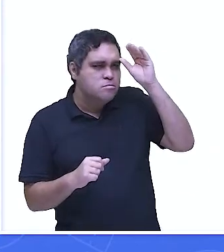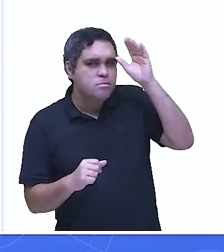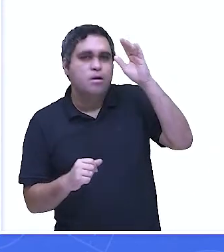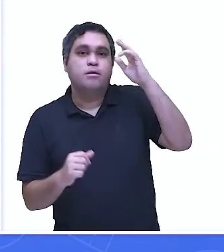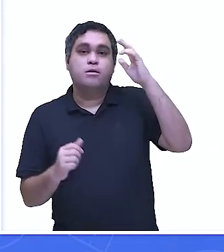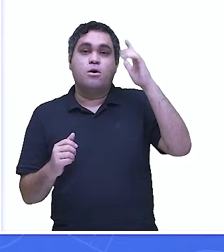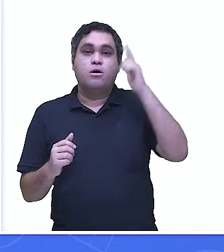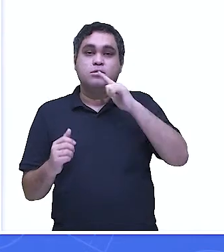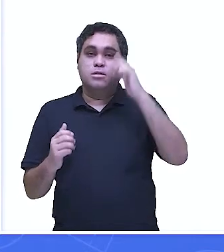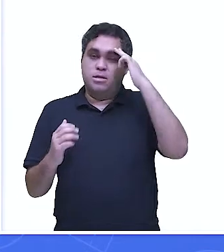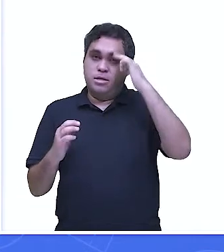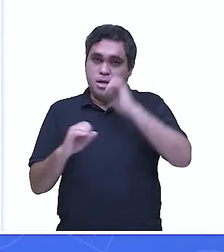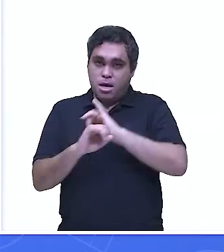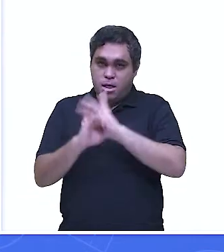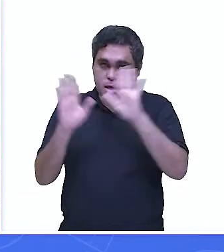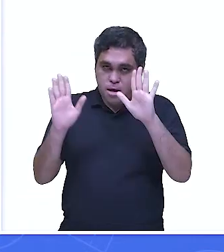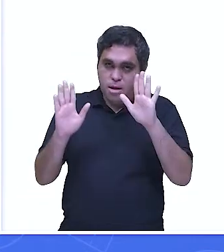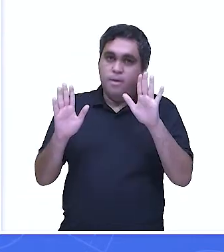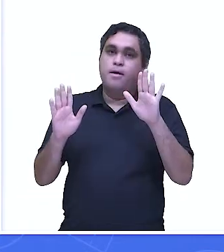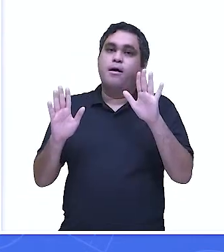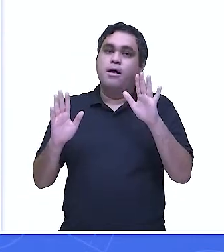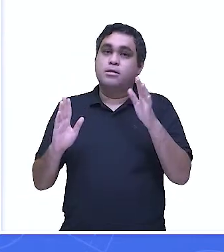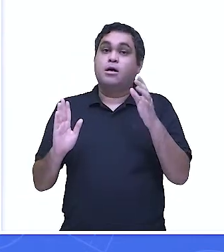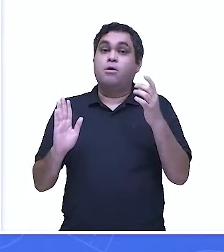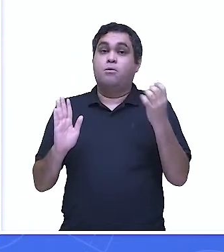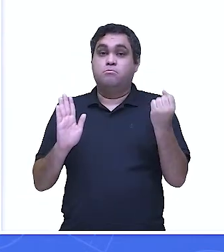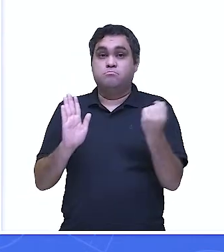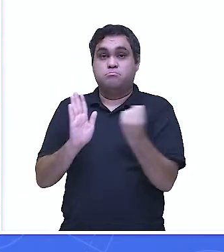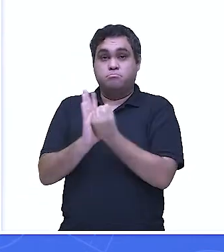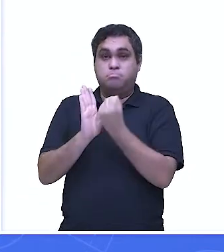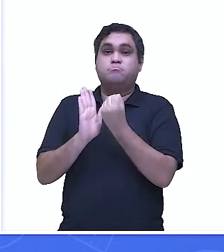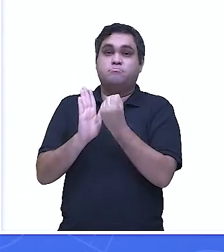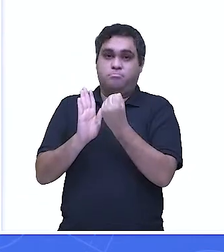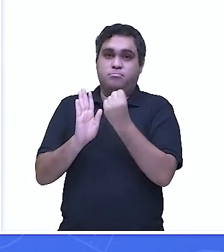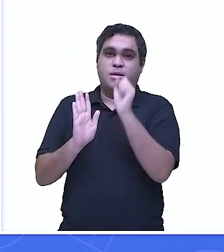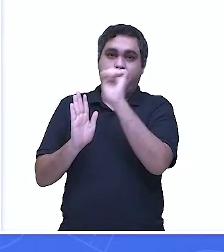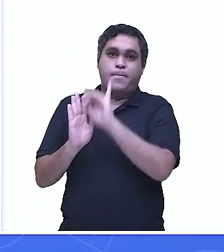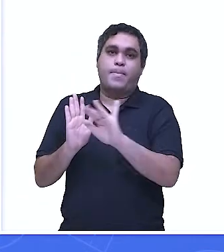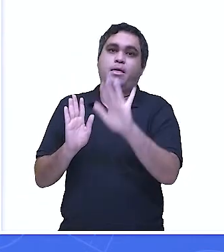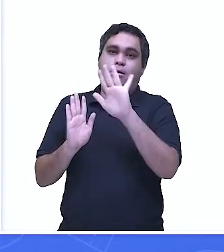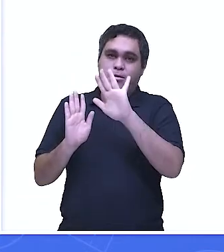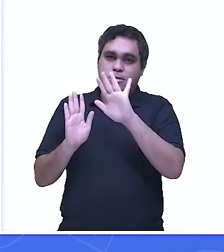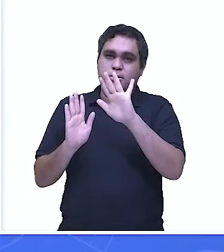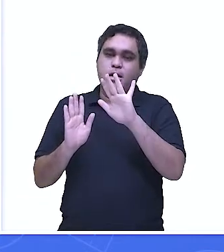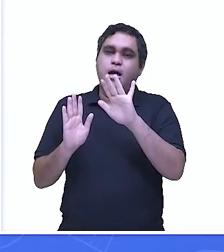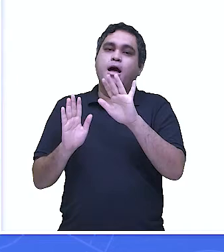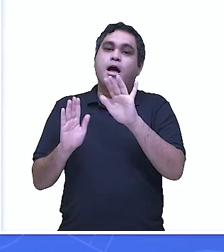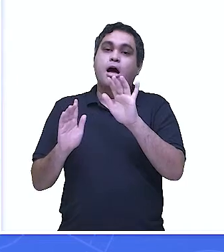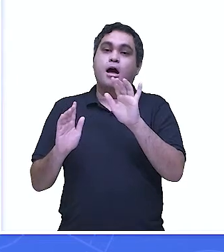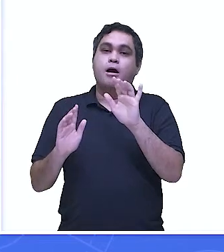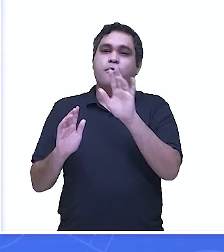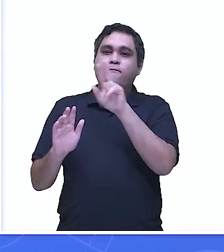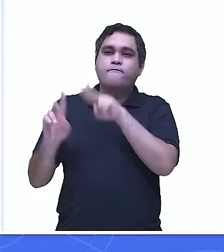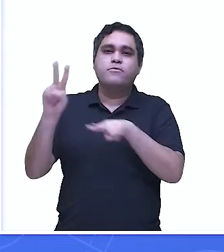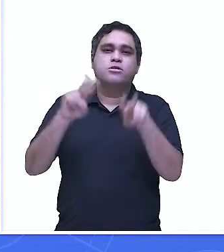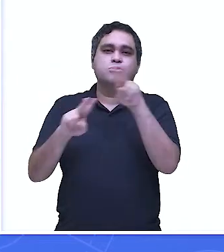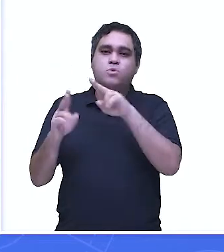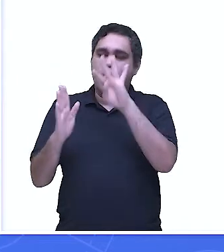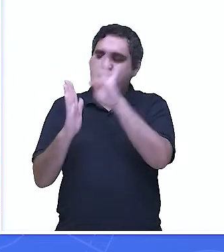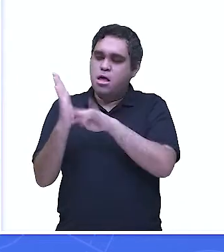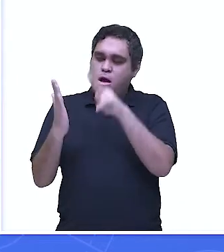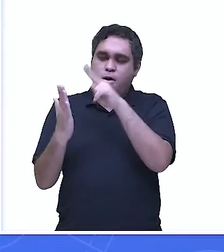certo? Então, as marcas tipográficas são esses recursos visuais no texto que nos